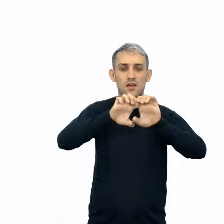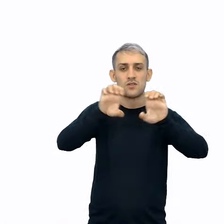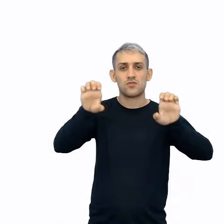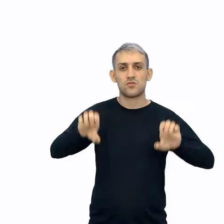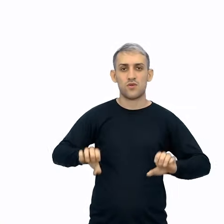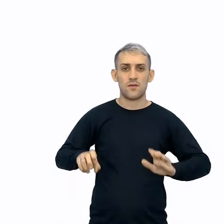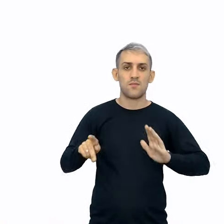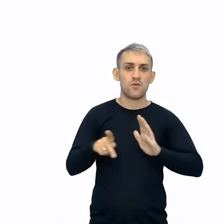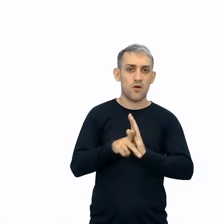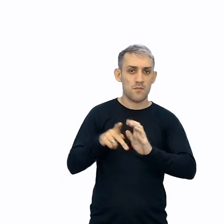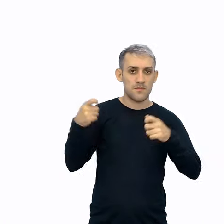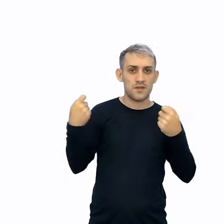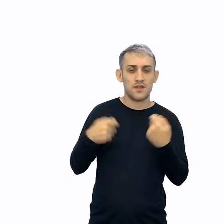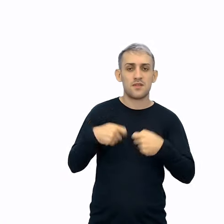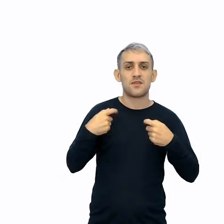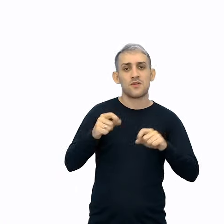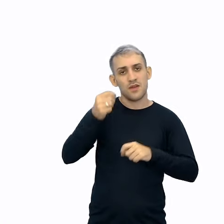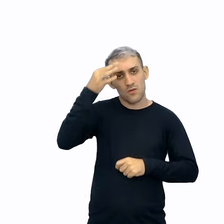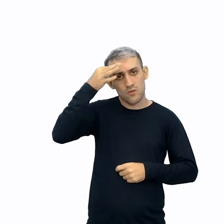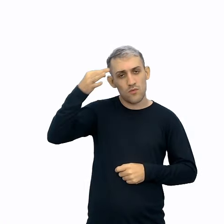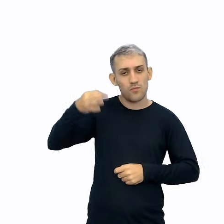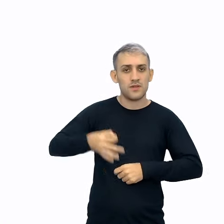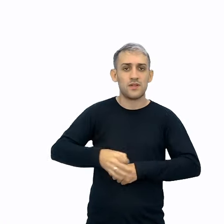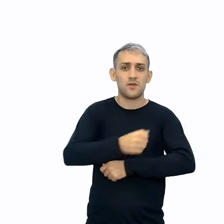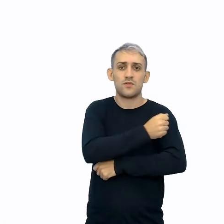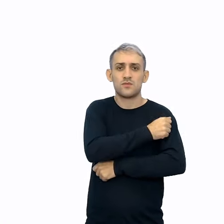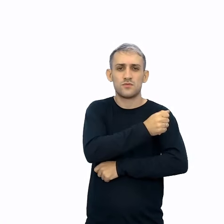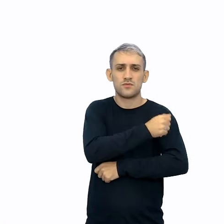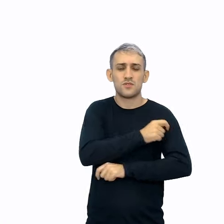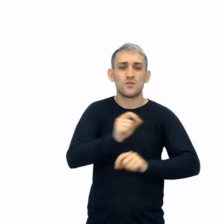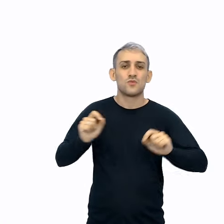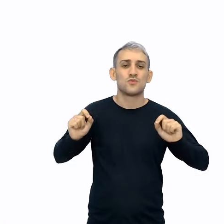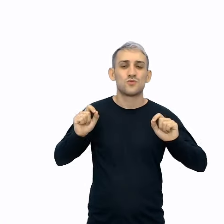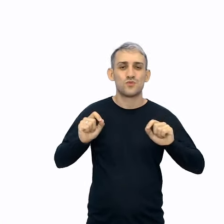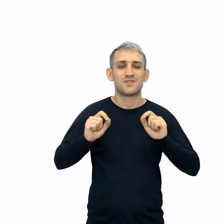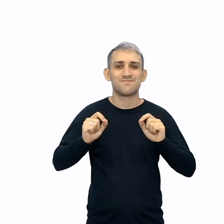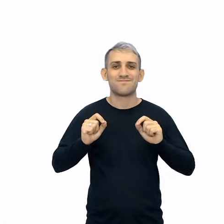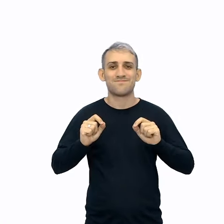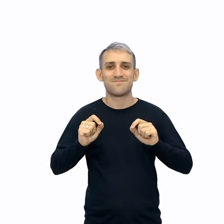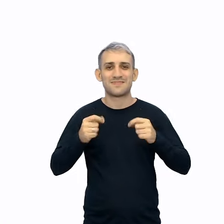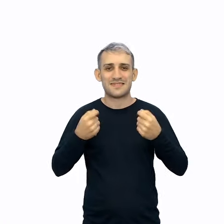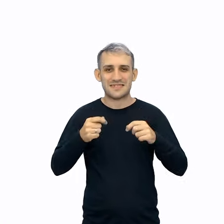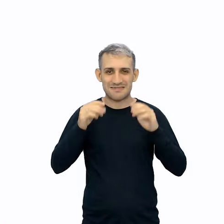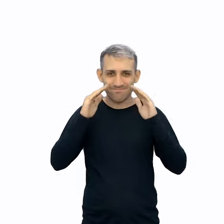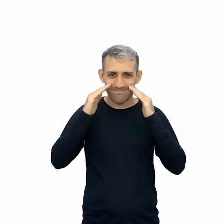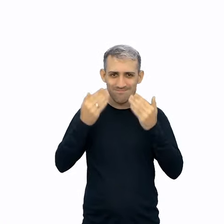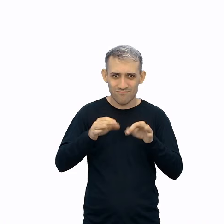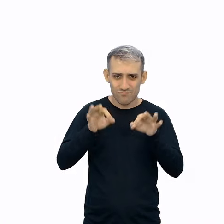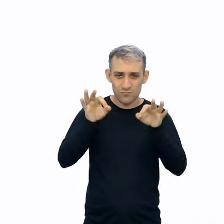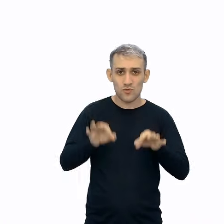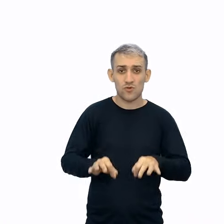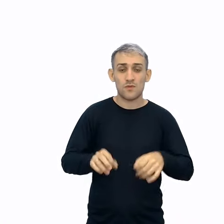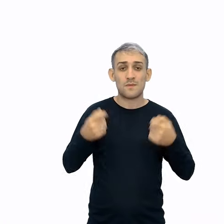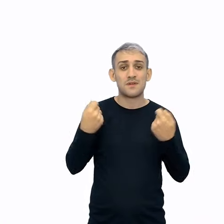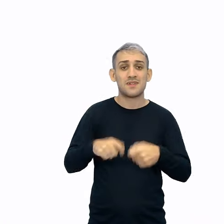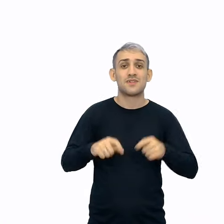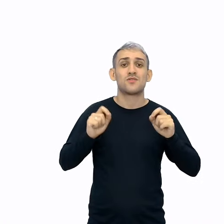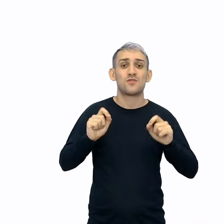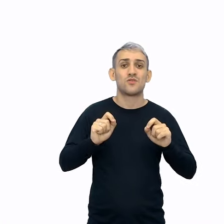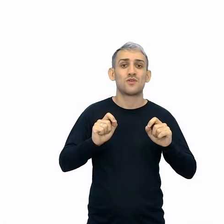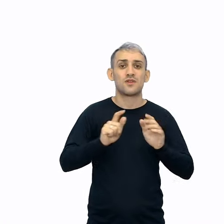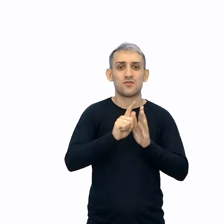que ele precisa compreender o estudante de forma bastante profícua, né, então é preciso que esse